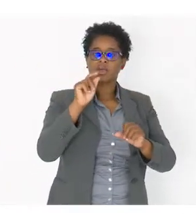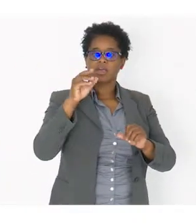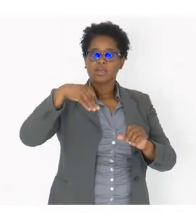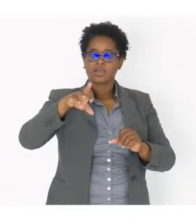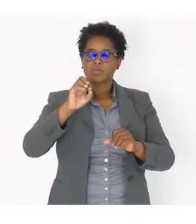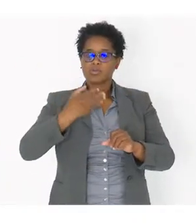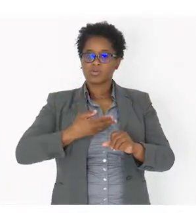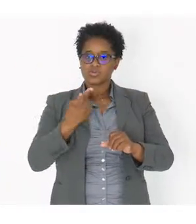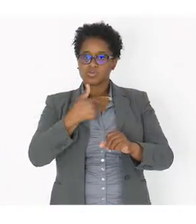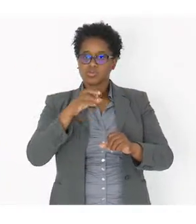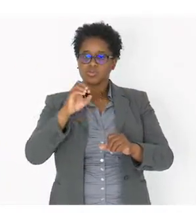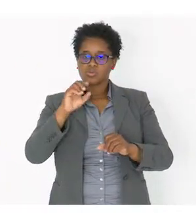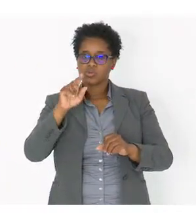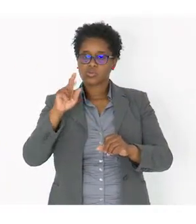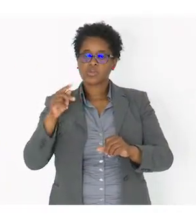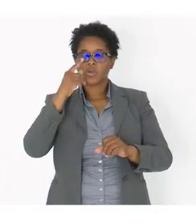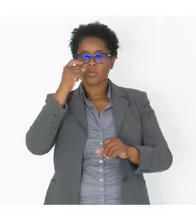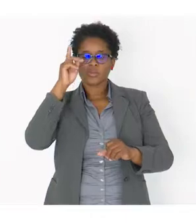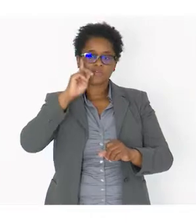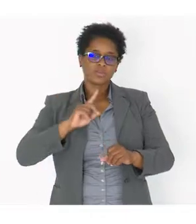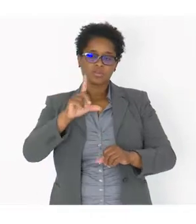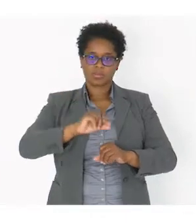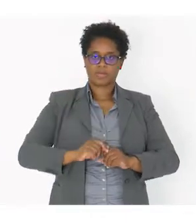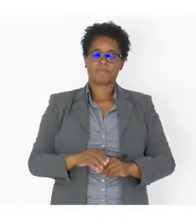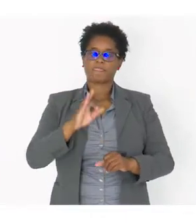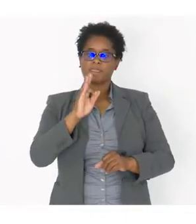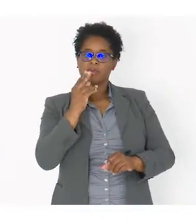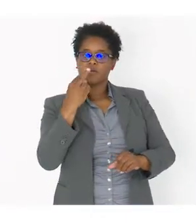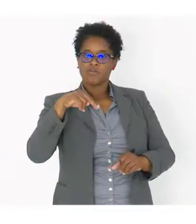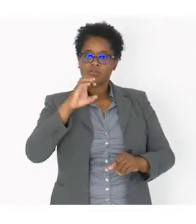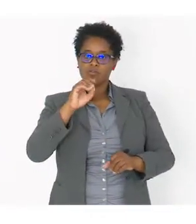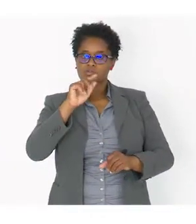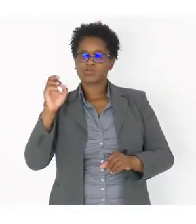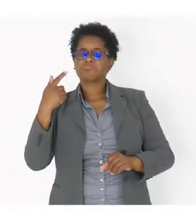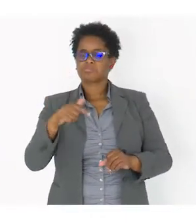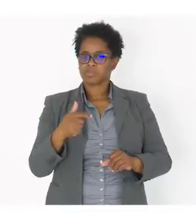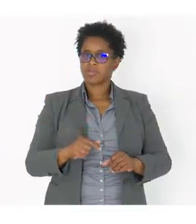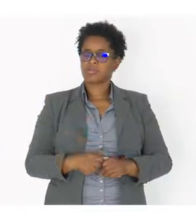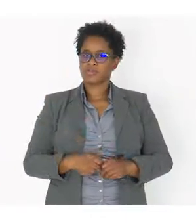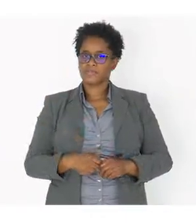reprodutores masculino e feminino. Funções que desempenham